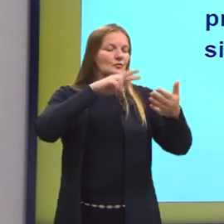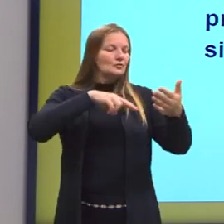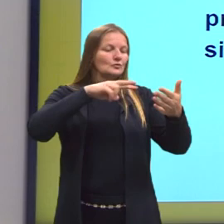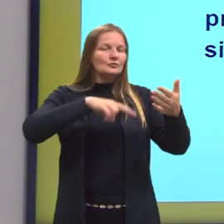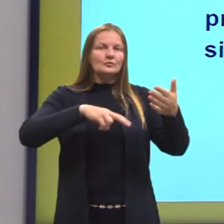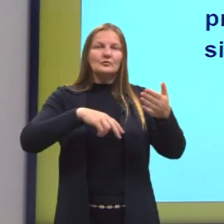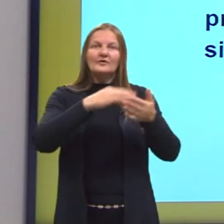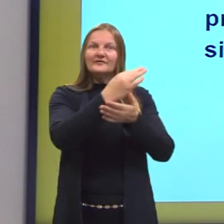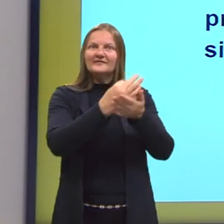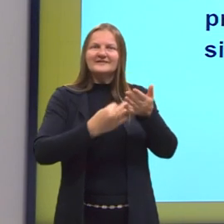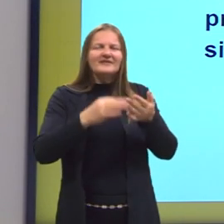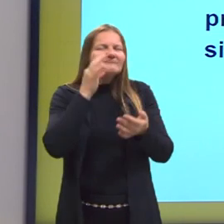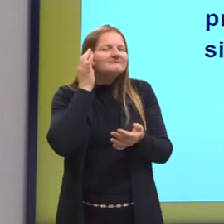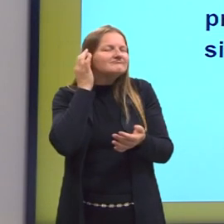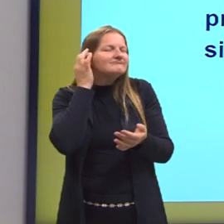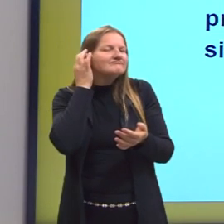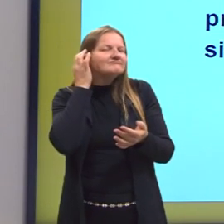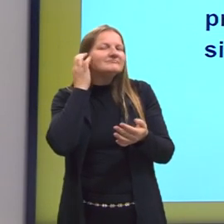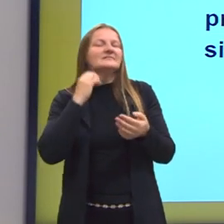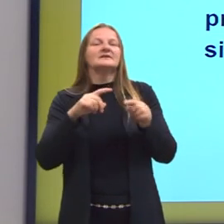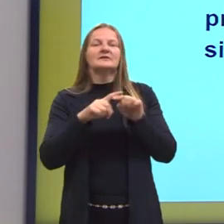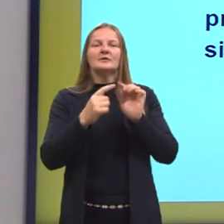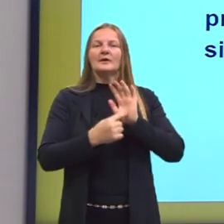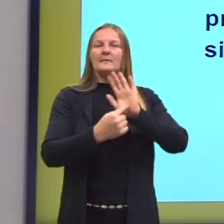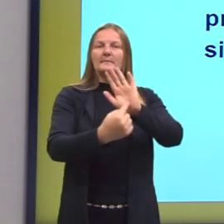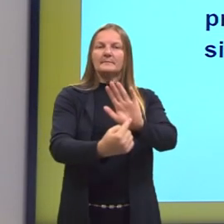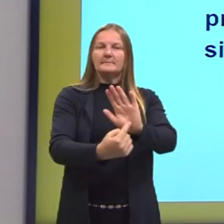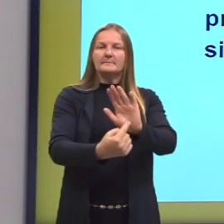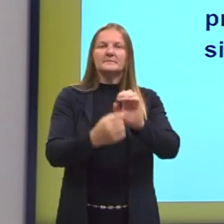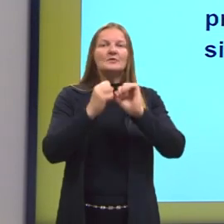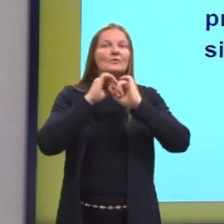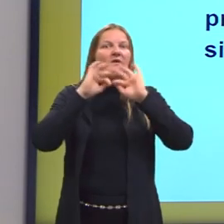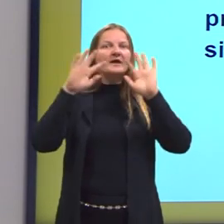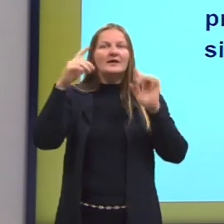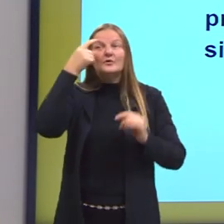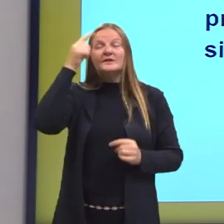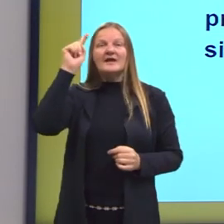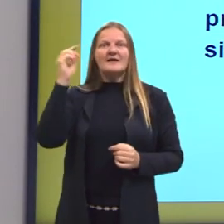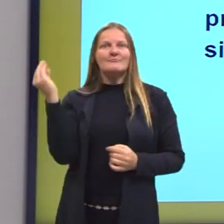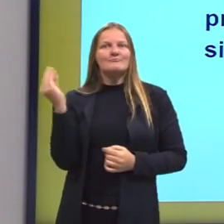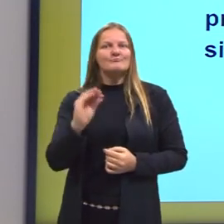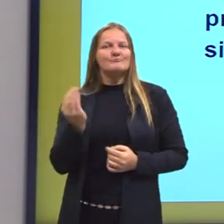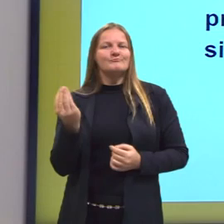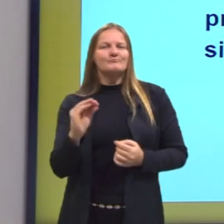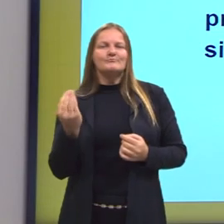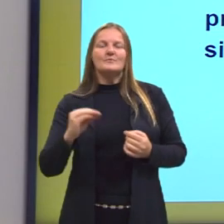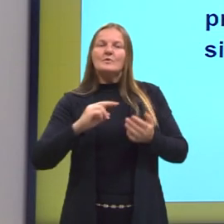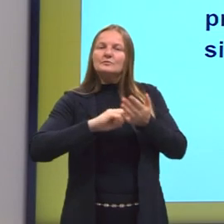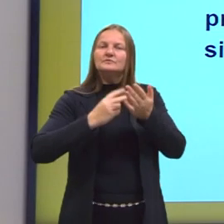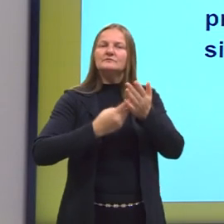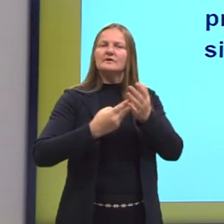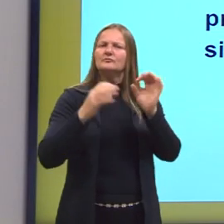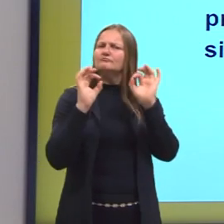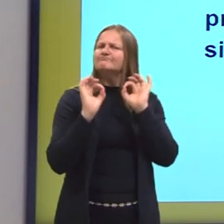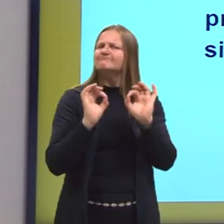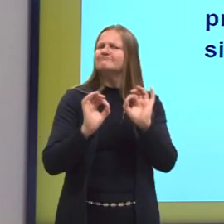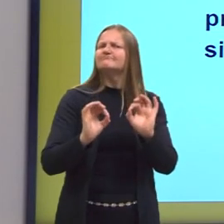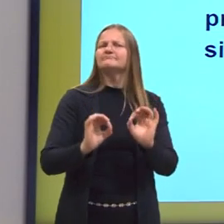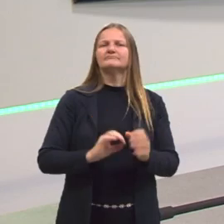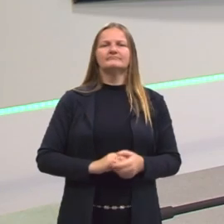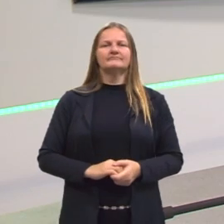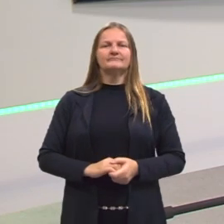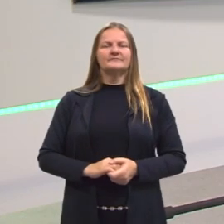produzido através da apresentação Clara das ideias e dos significados ora